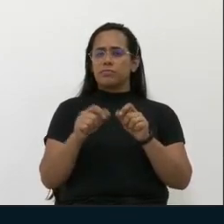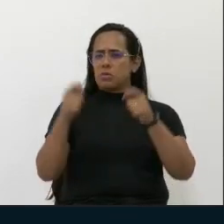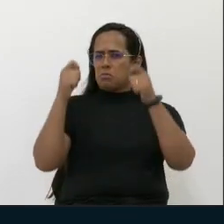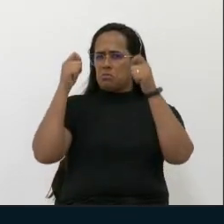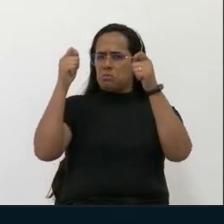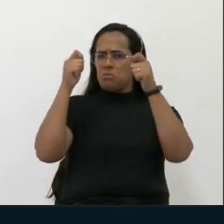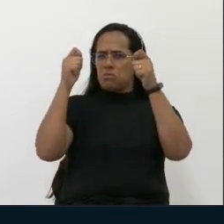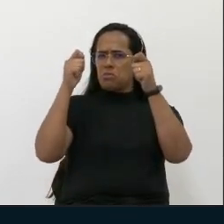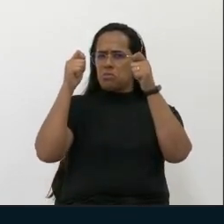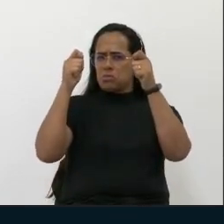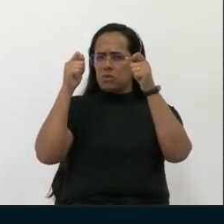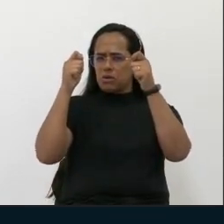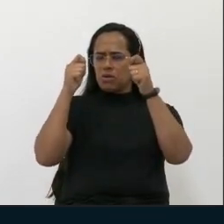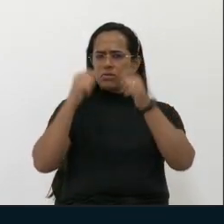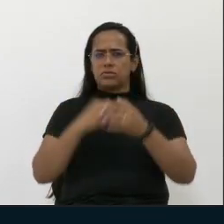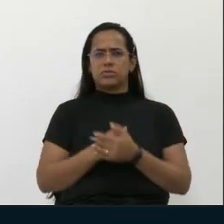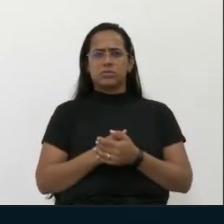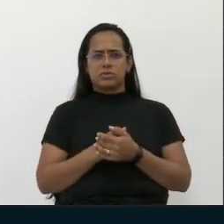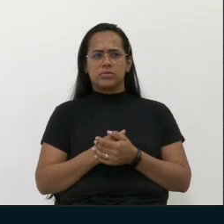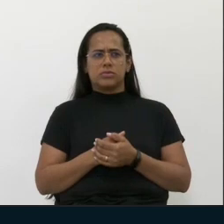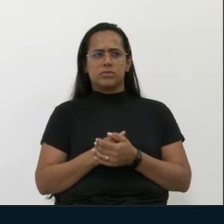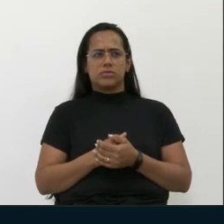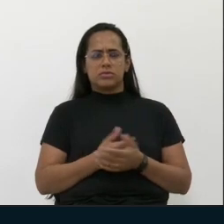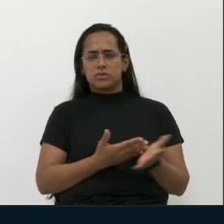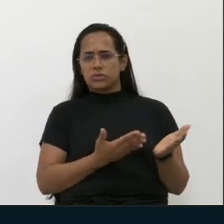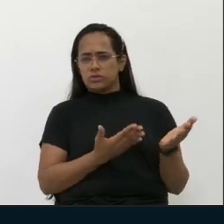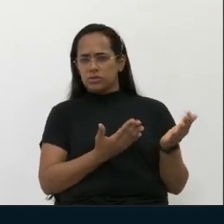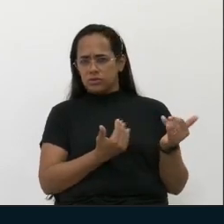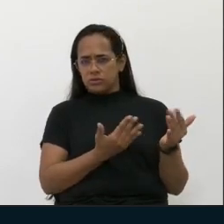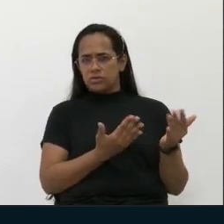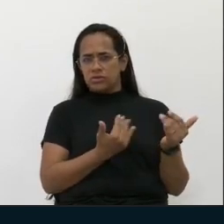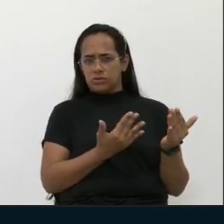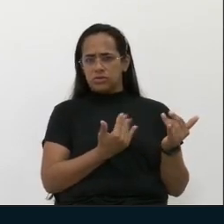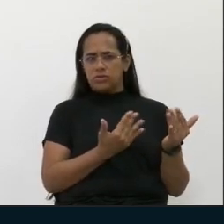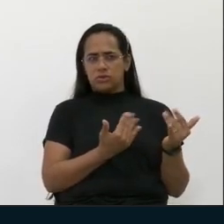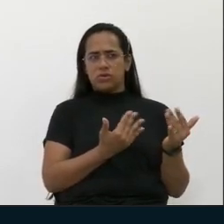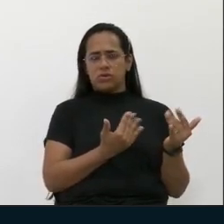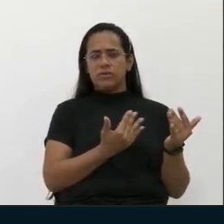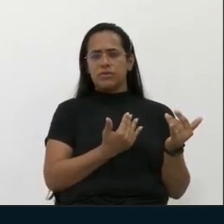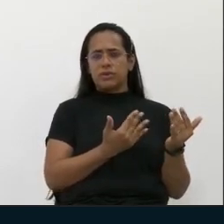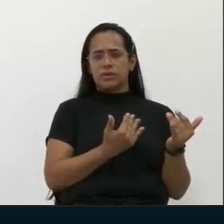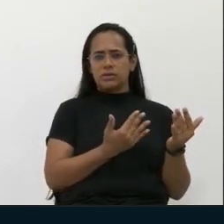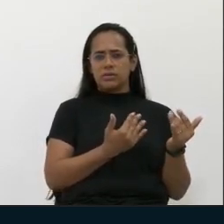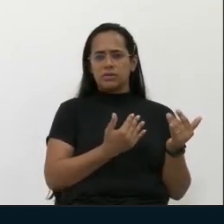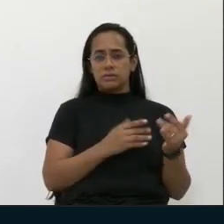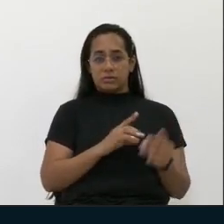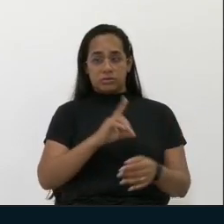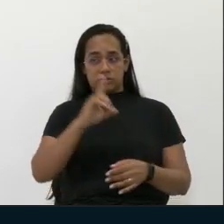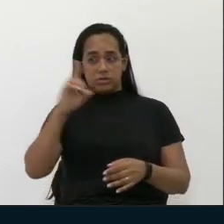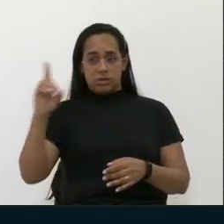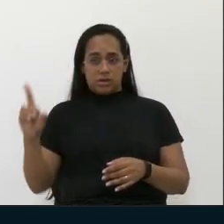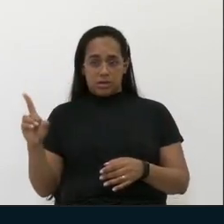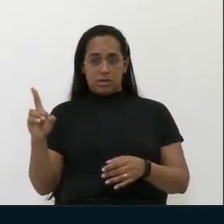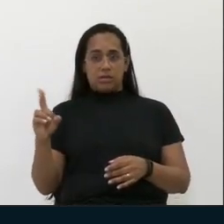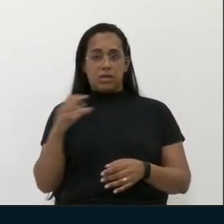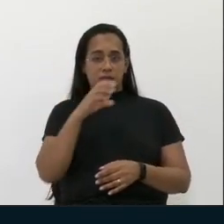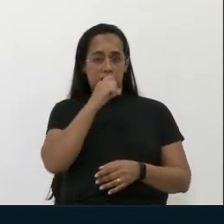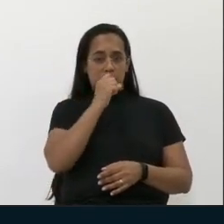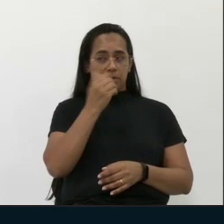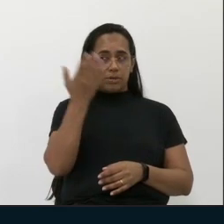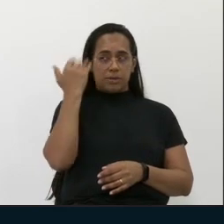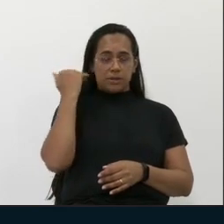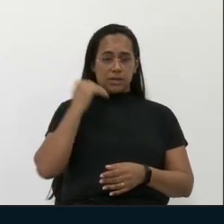rapaz de direita que foi retirado aqui da galeria no sábado, é um absurdo isso, porque eu acho que nessa